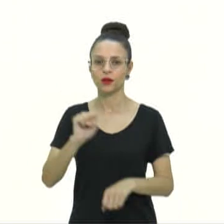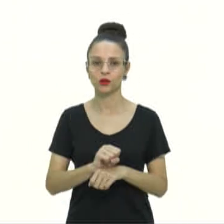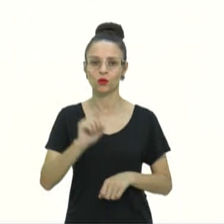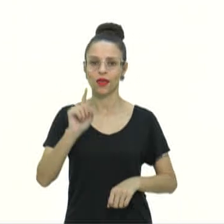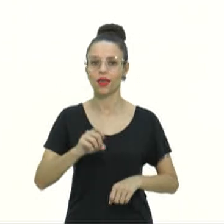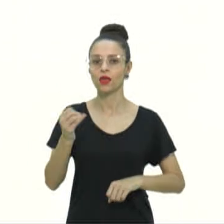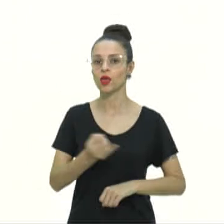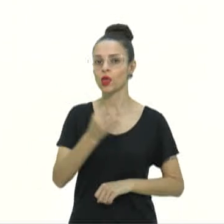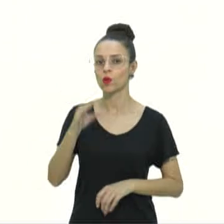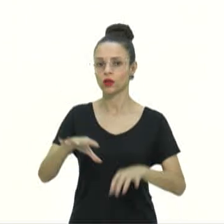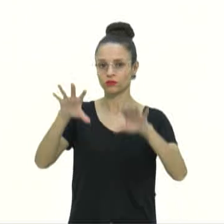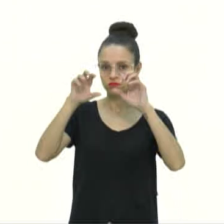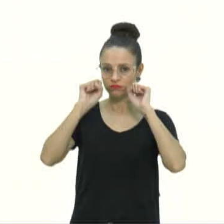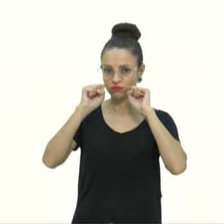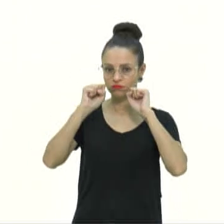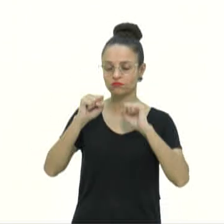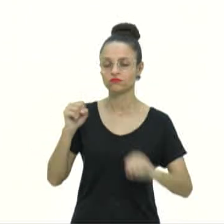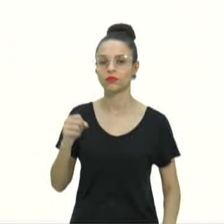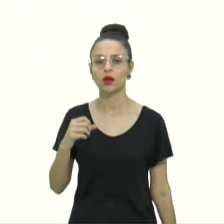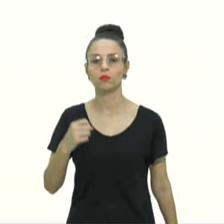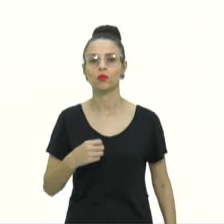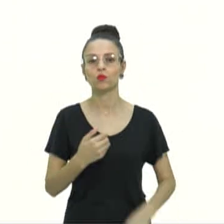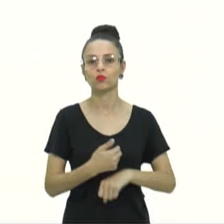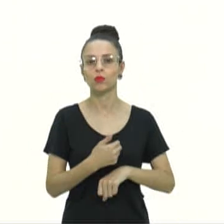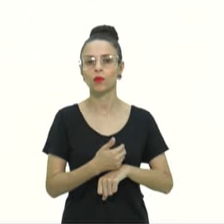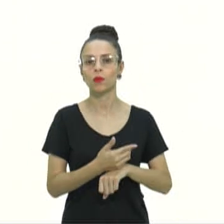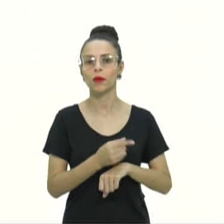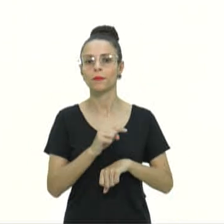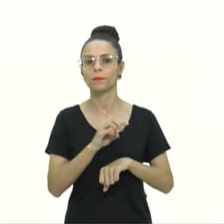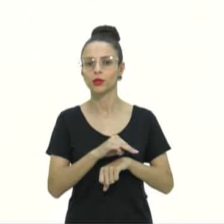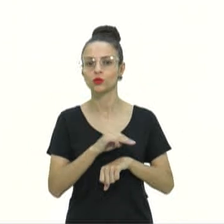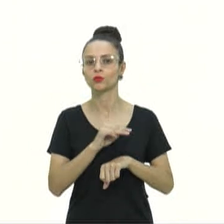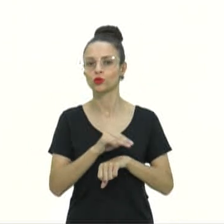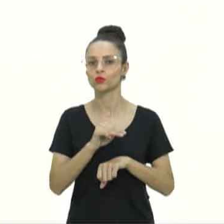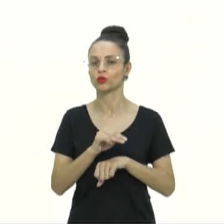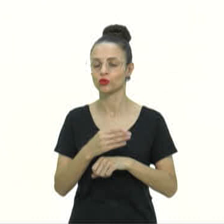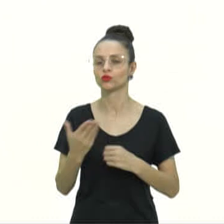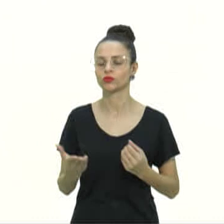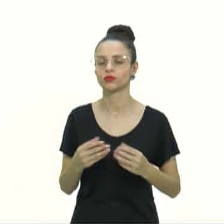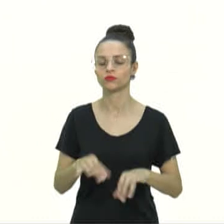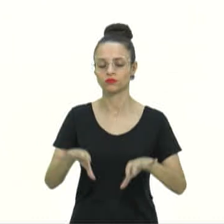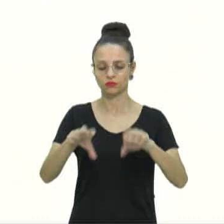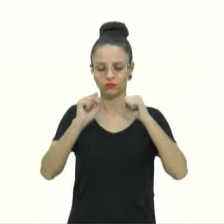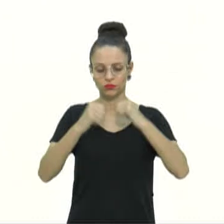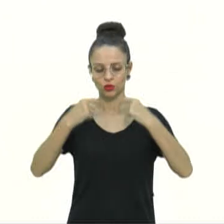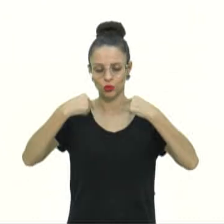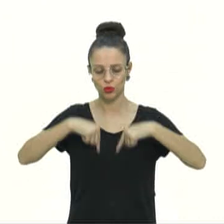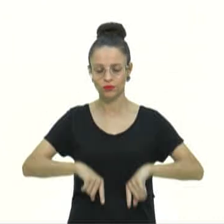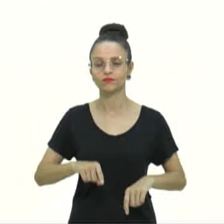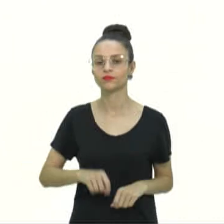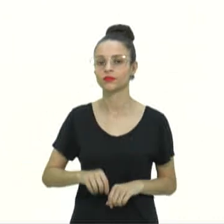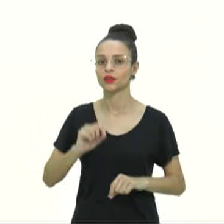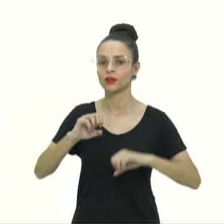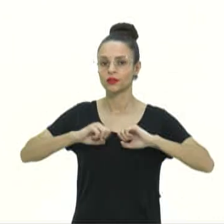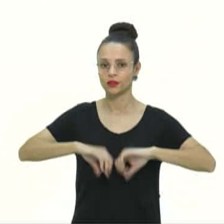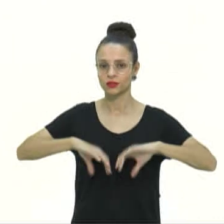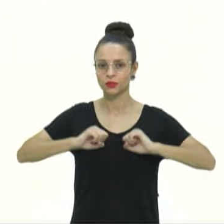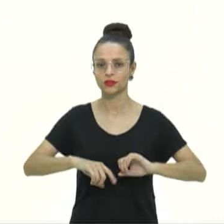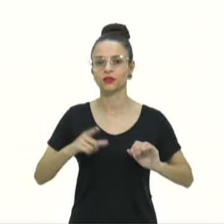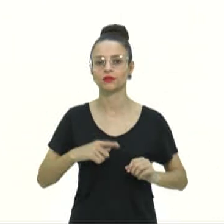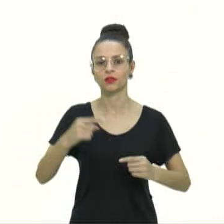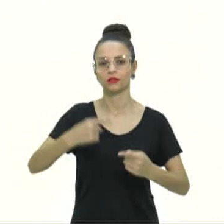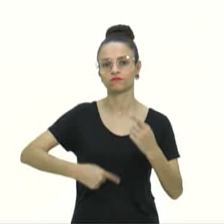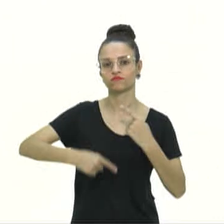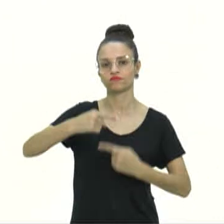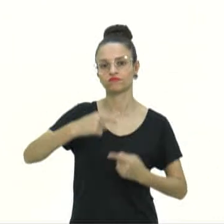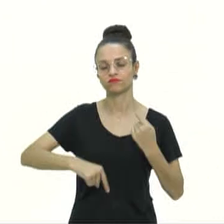por minuto, ou seja, as vezes que eu coloco o ar para os meus pulmões, né, a entrada de oxigênio. A respiração tem ciclo em